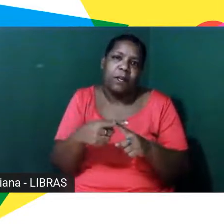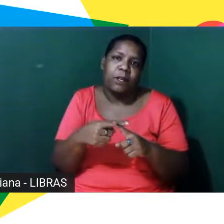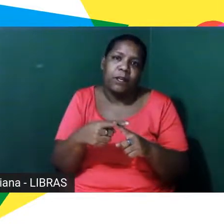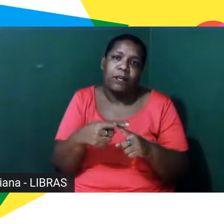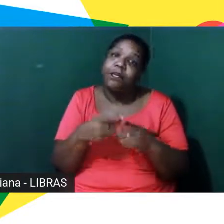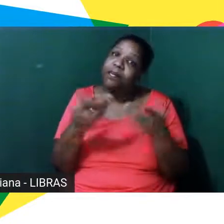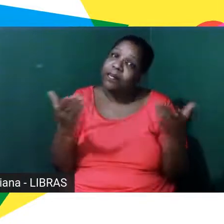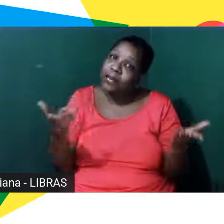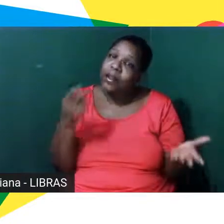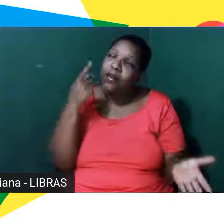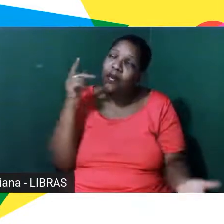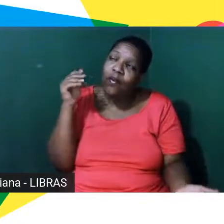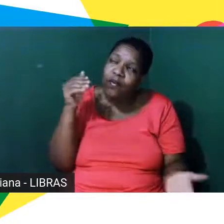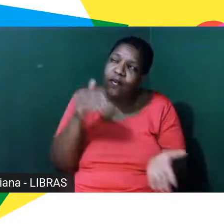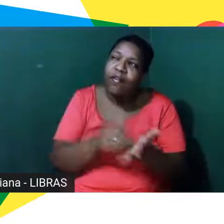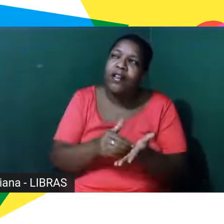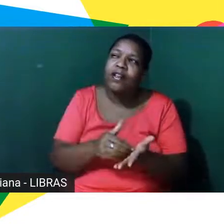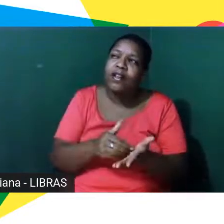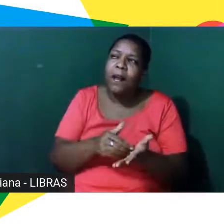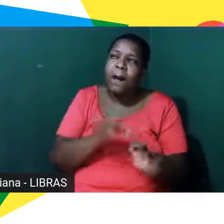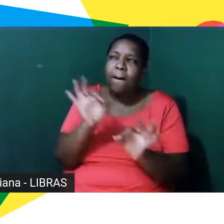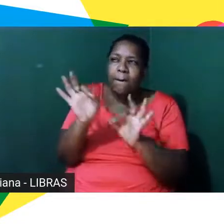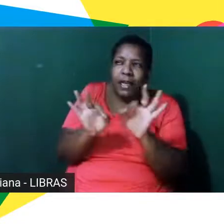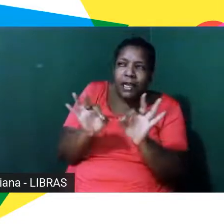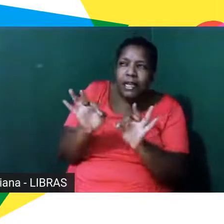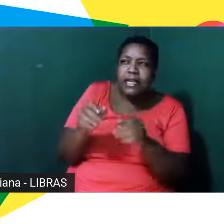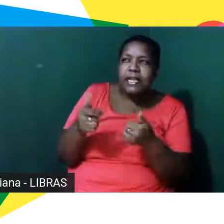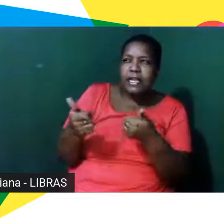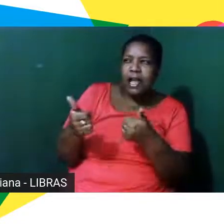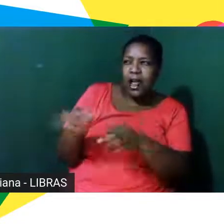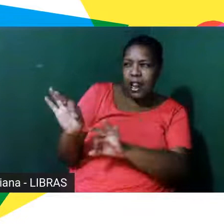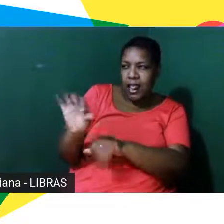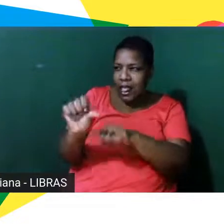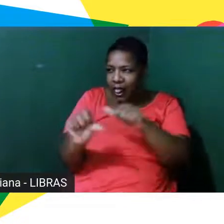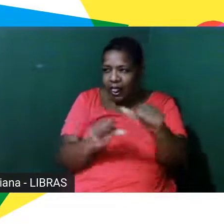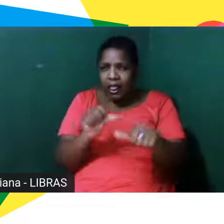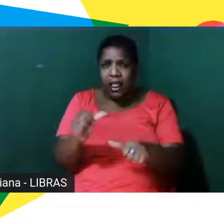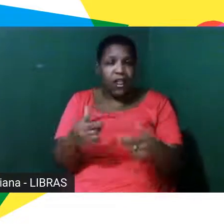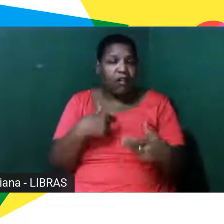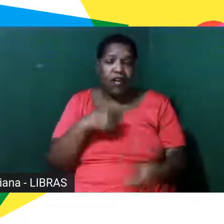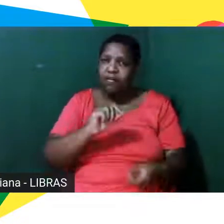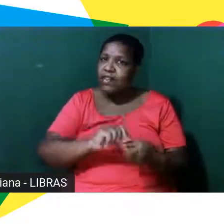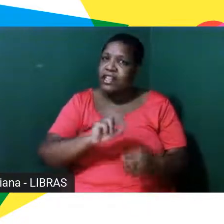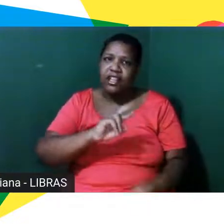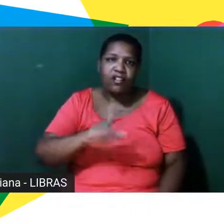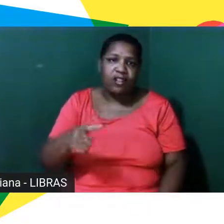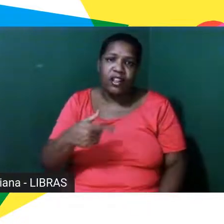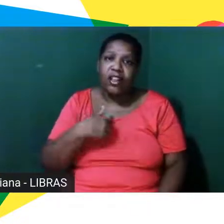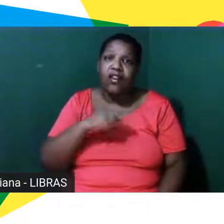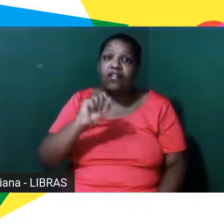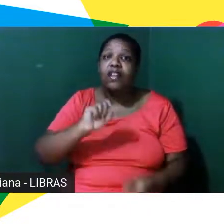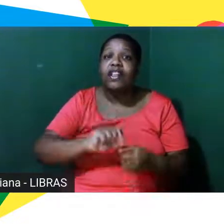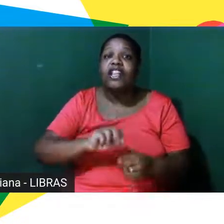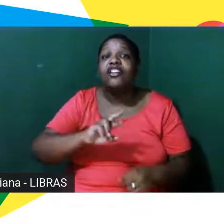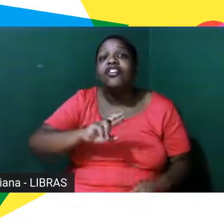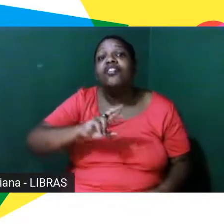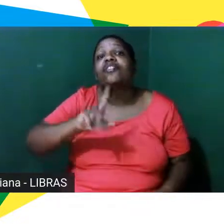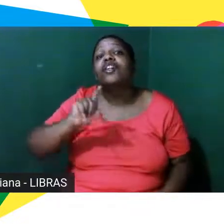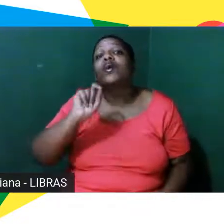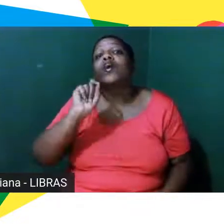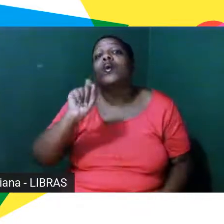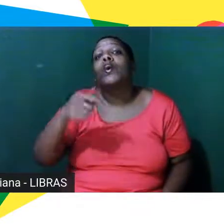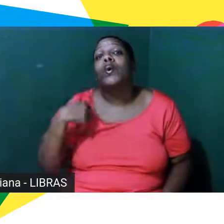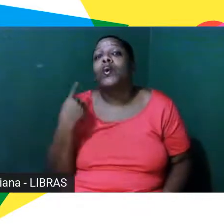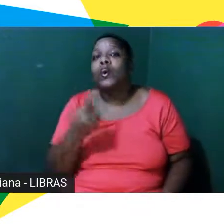finalzinho que a gente sempre vai querer tá mexendo tá alterando não vai fazer diferença para fazer diferença para